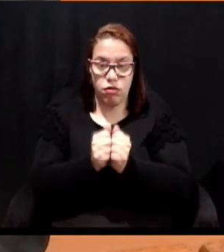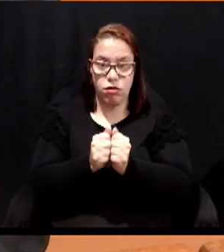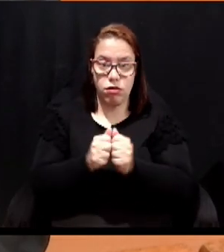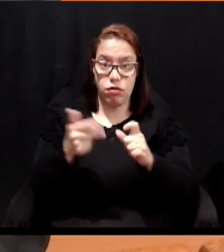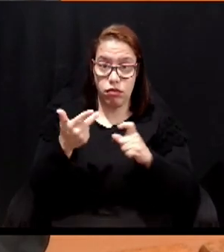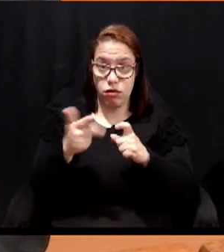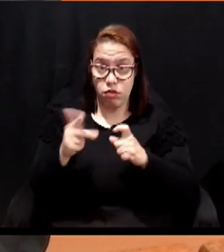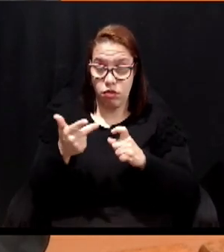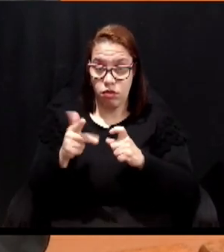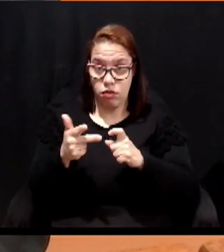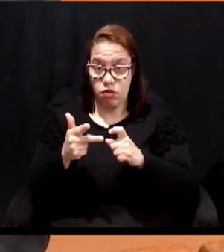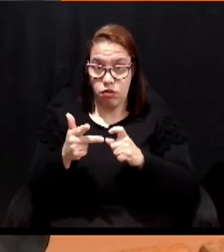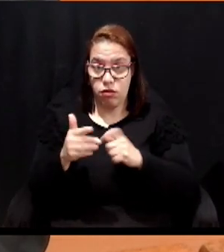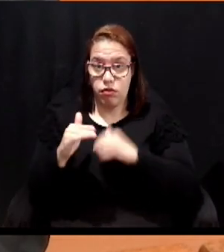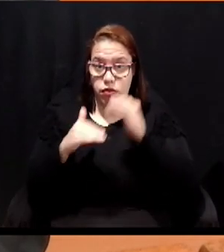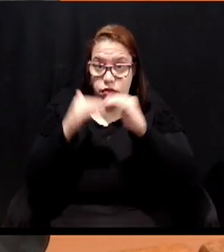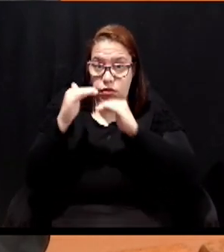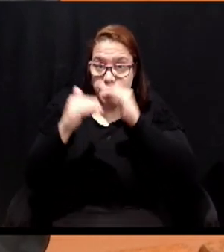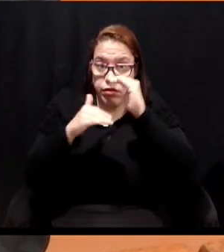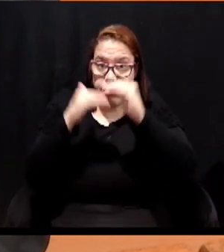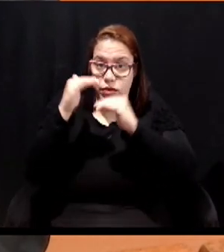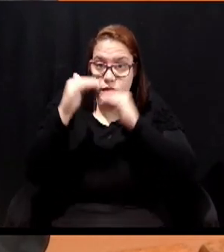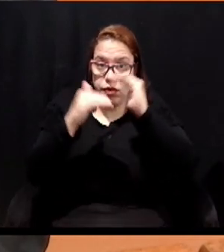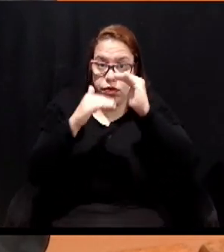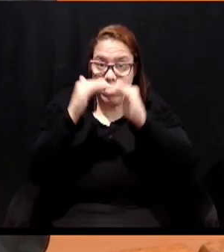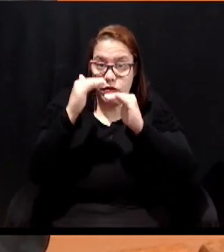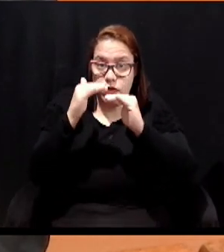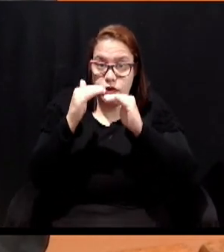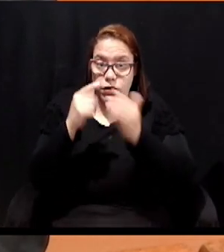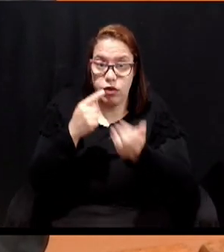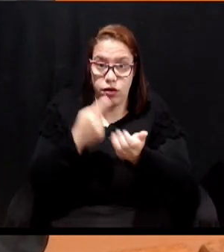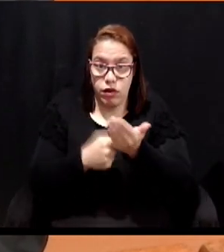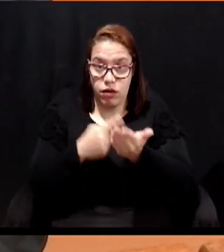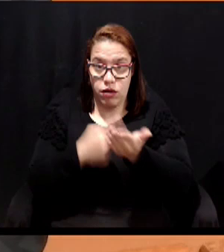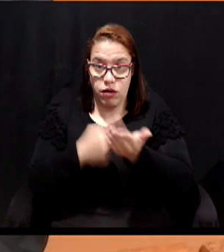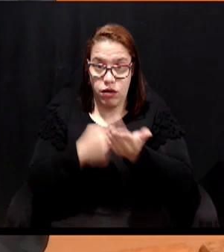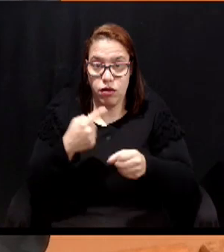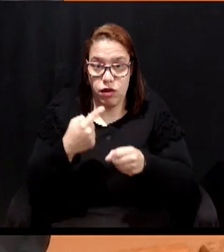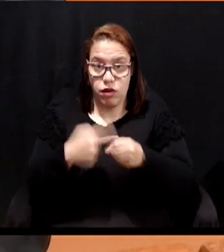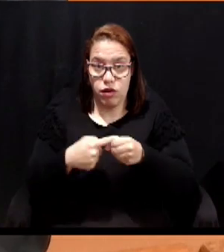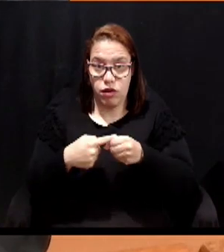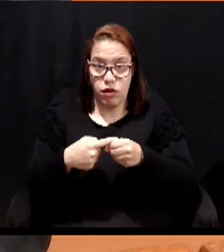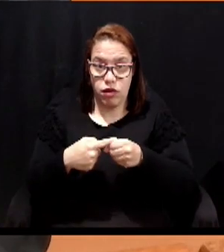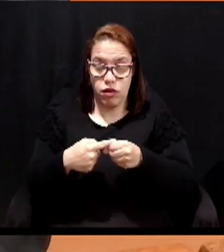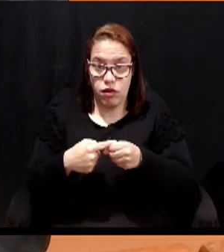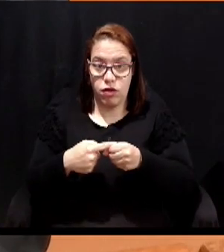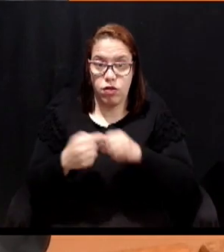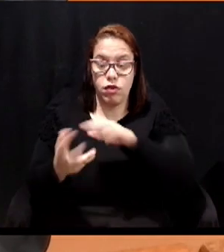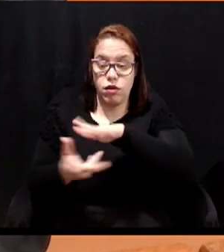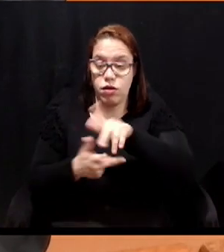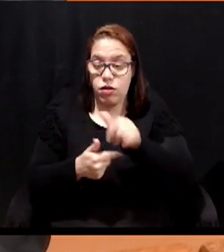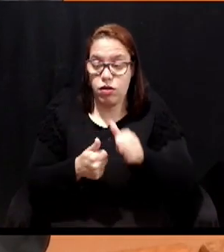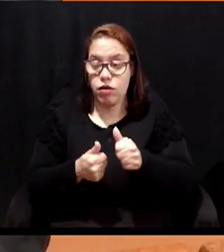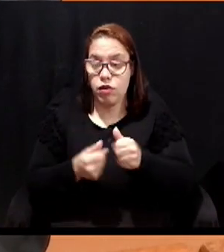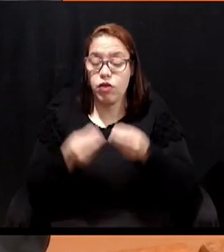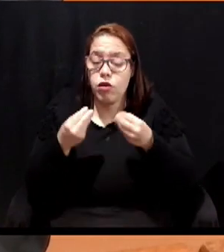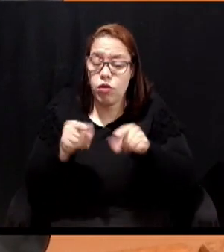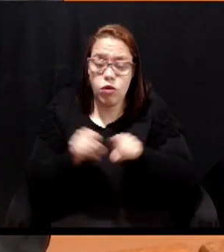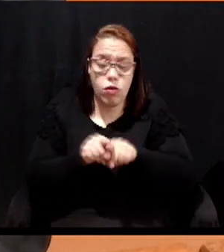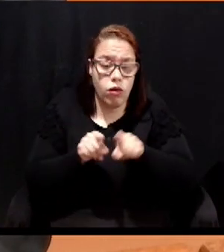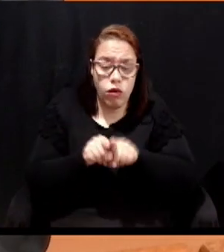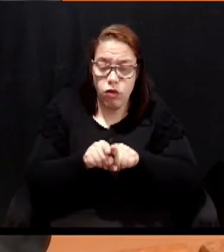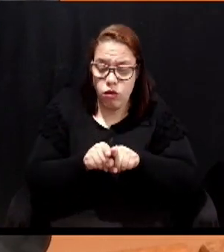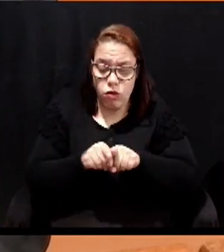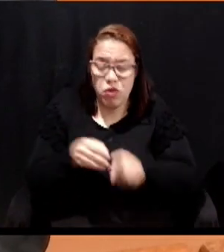e o desenvolvimento de convênios e projetos de cooperação internacional, como também sugerir,